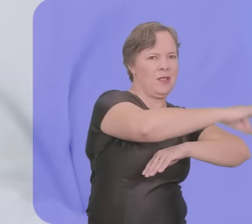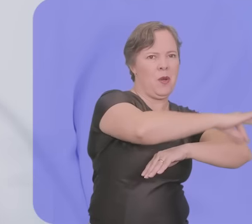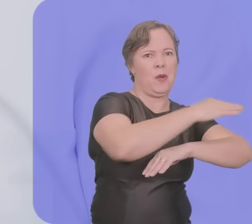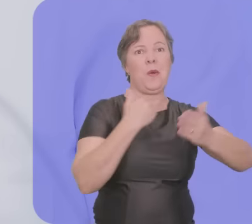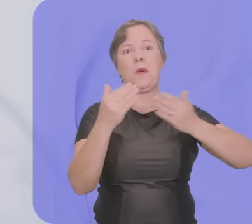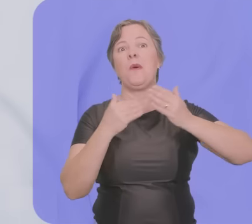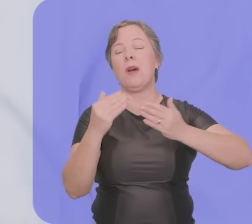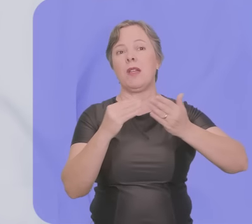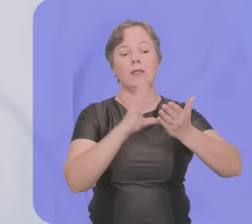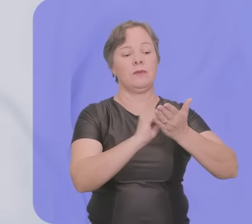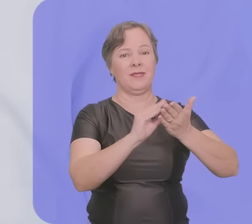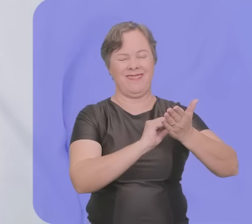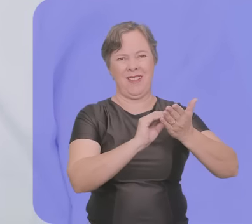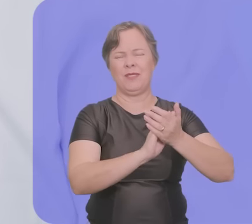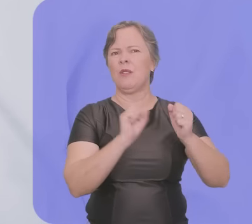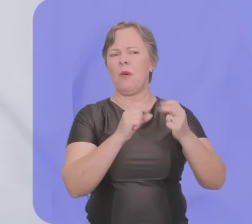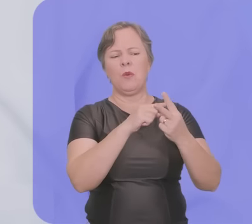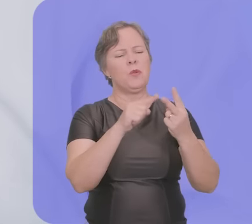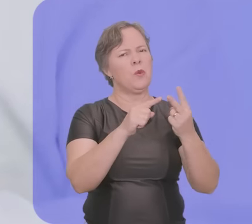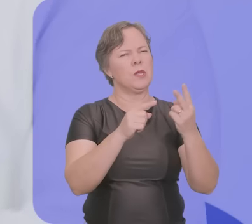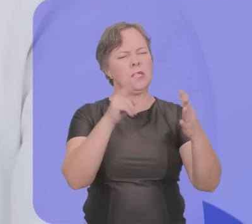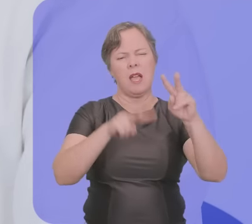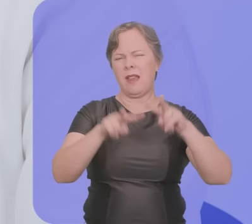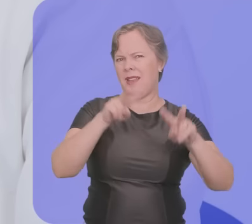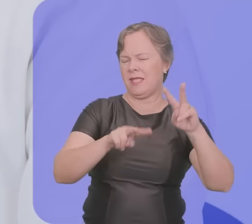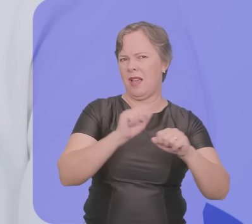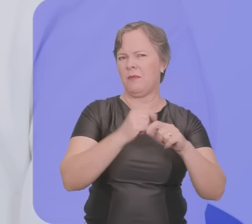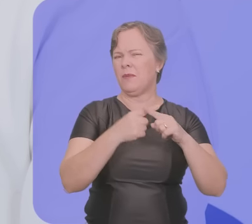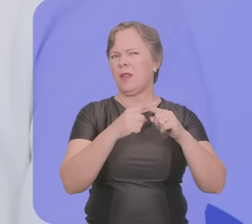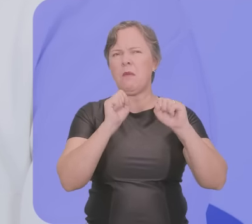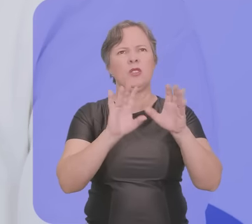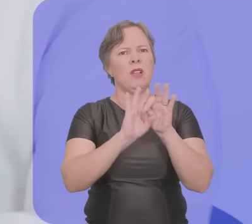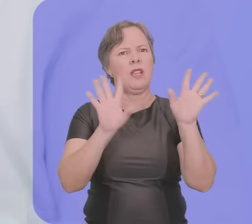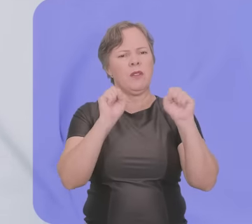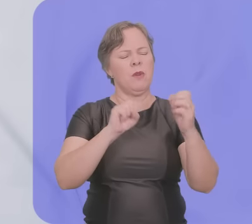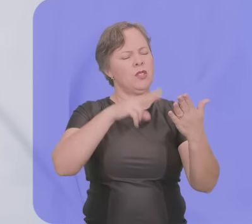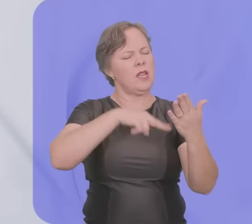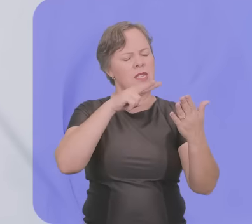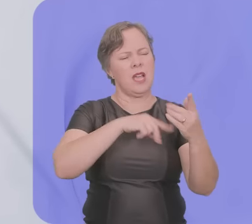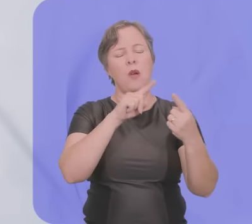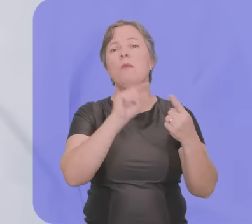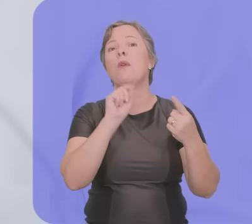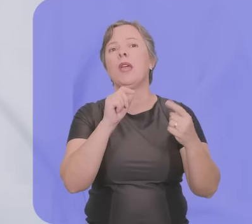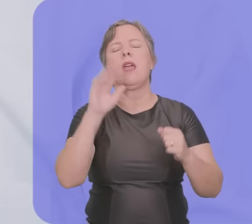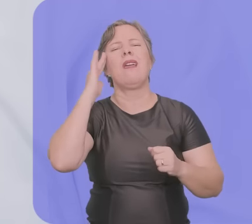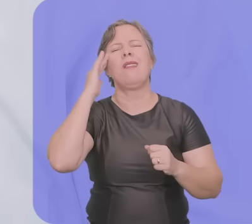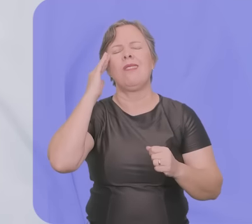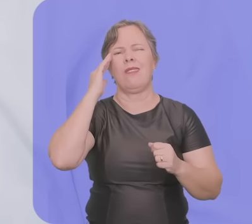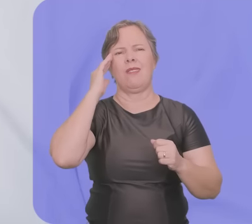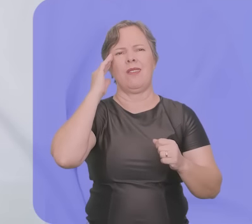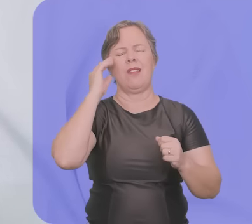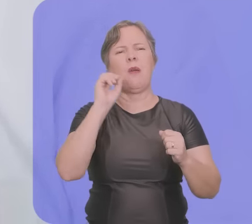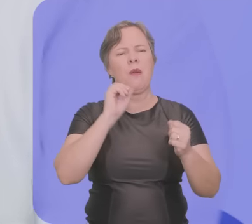coletar estes dados e depois alguém investir um tempo em analisar estes dados gerou essa percepção. Então, o que